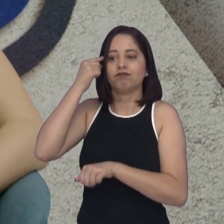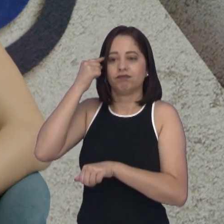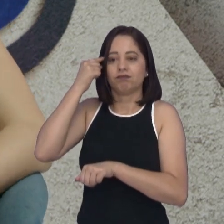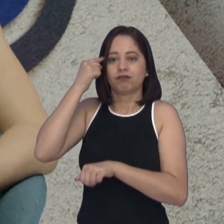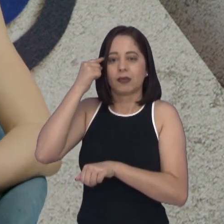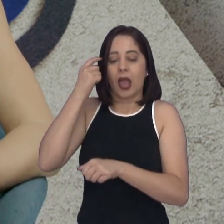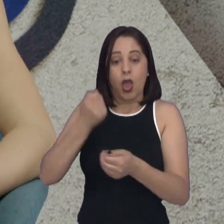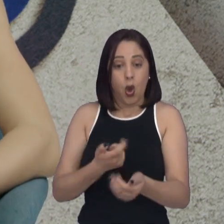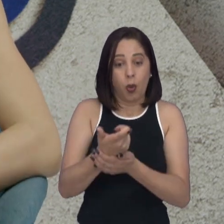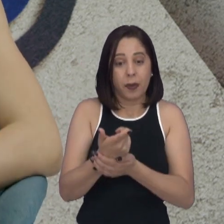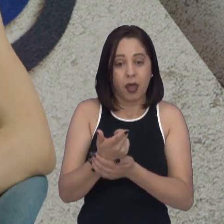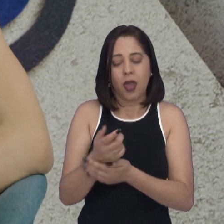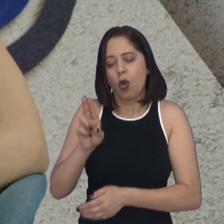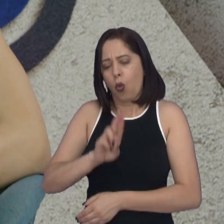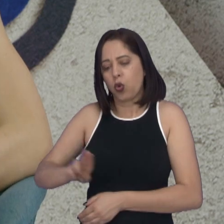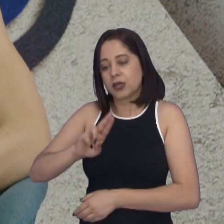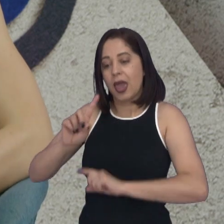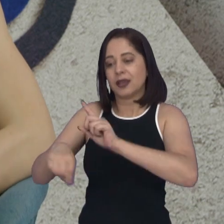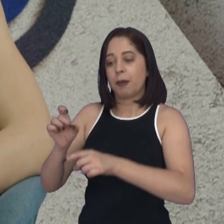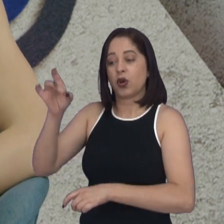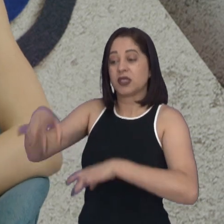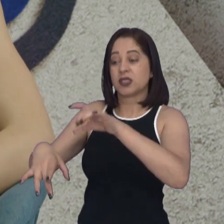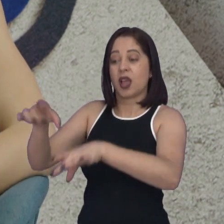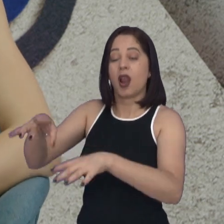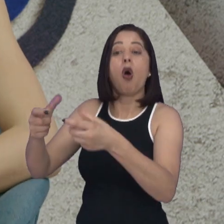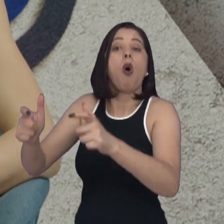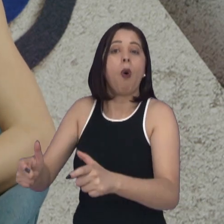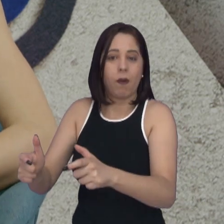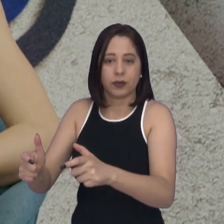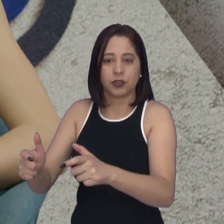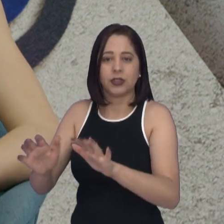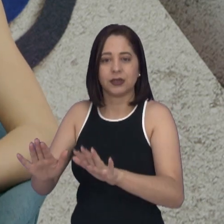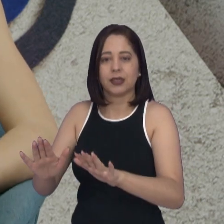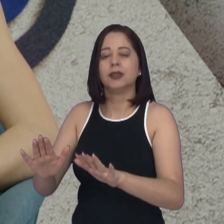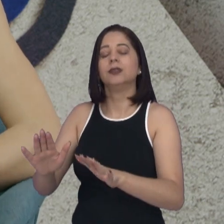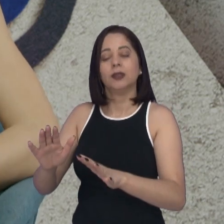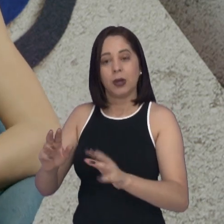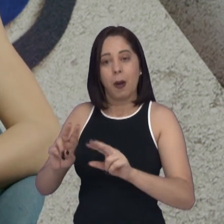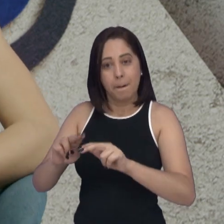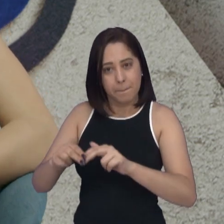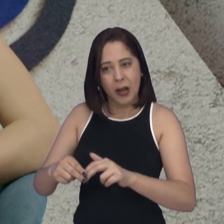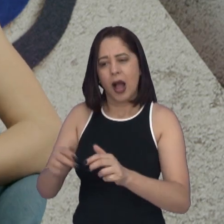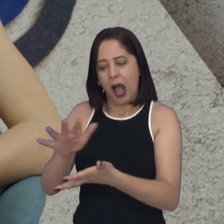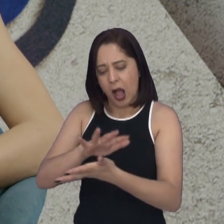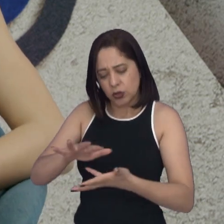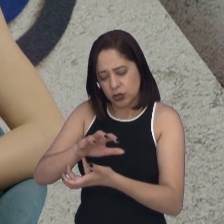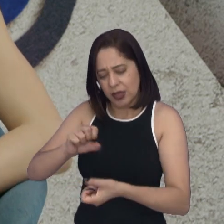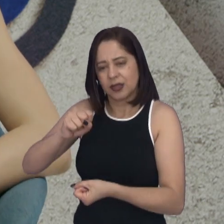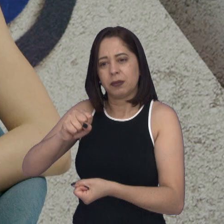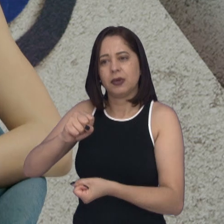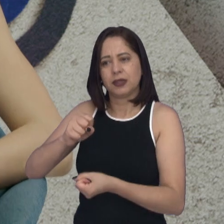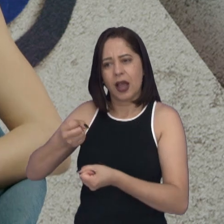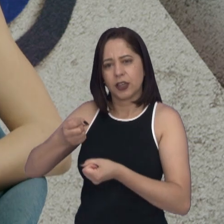dos resíduos que esses consumos geram. Então, para a gente conseguir ter essa sustentabilidade mais no nosso dia a dia, é interessante a gente